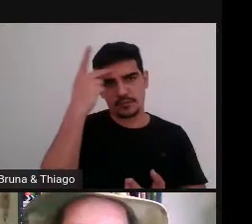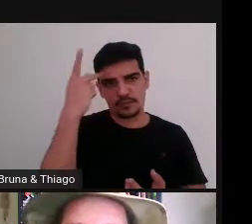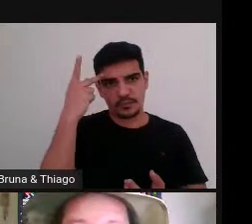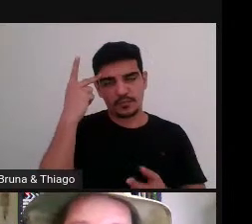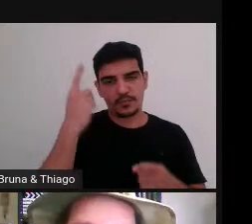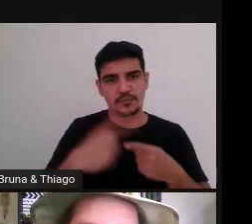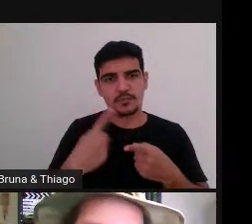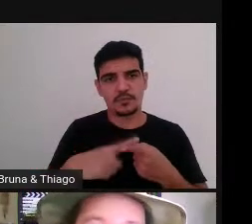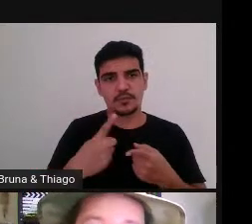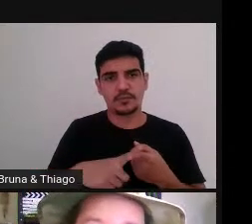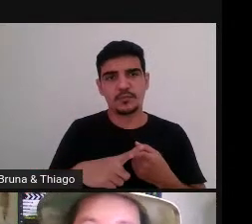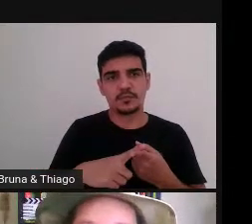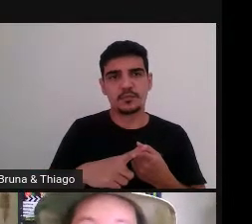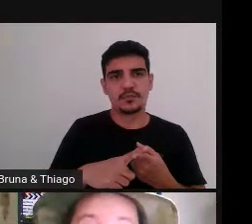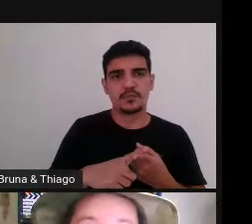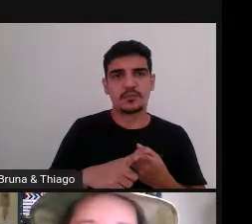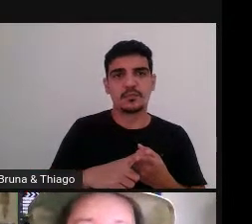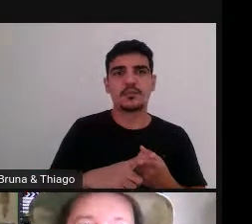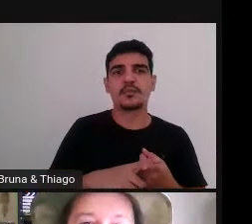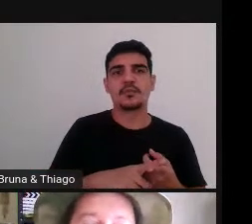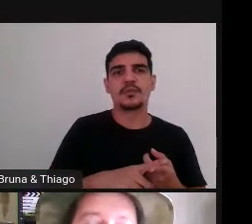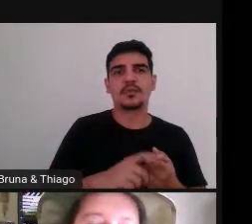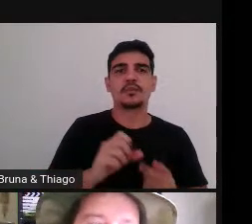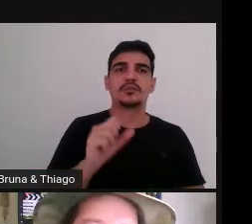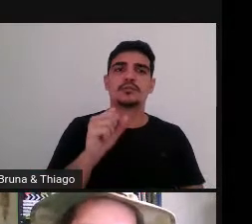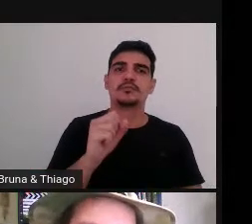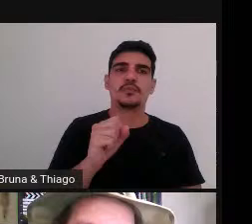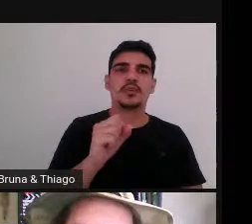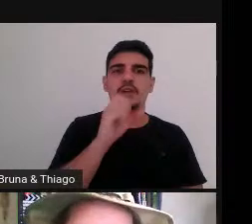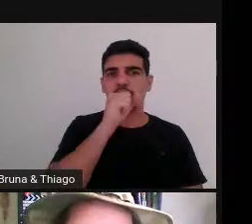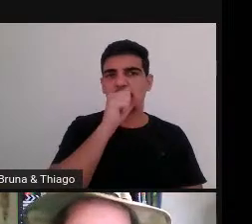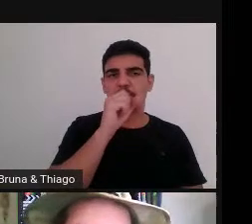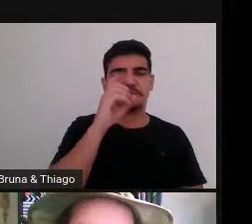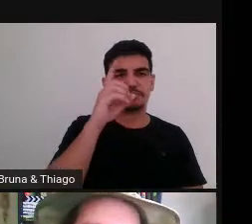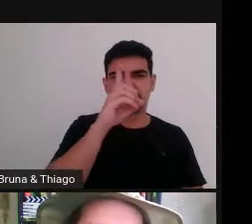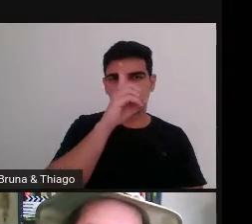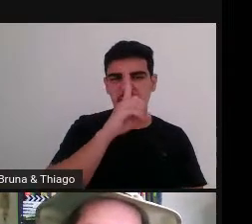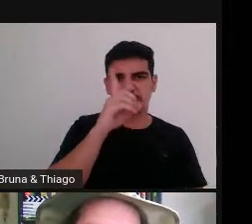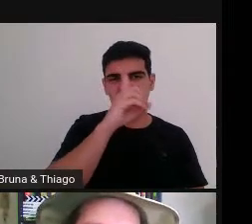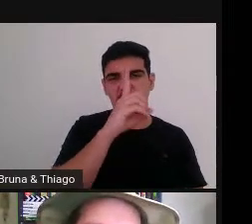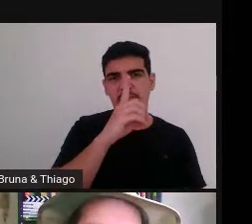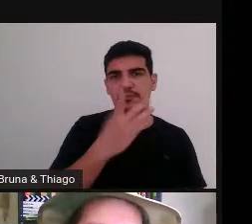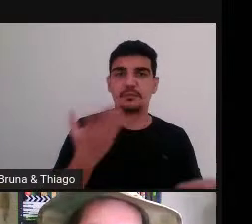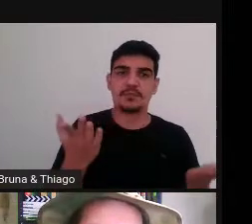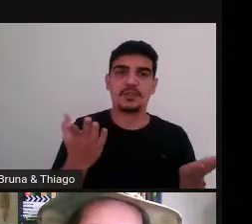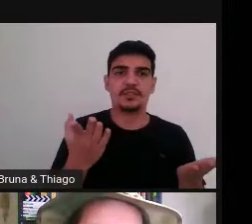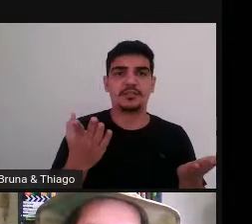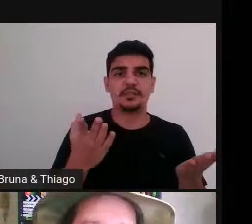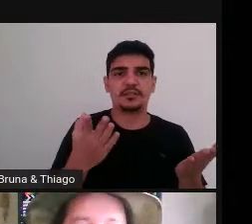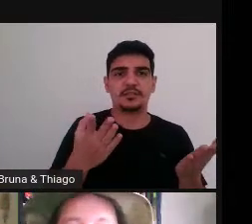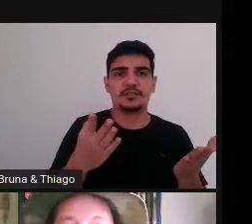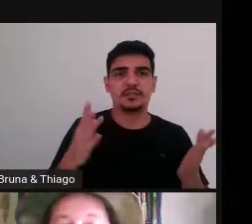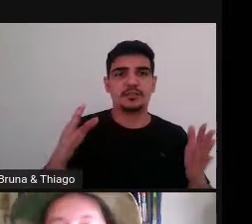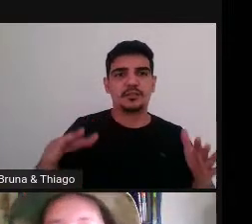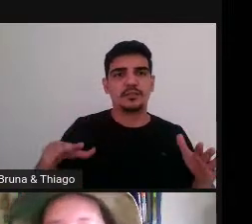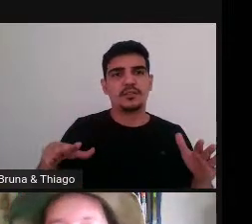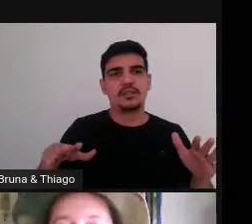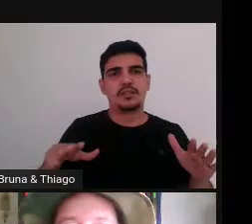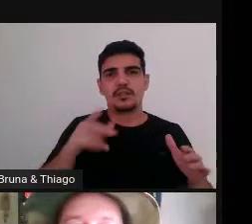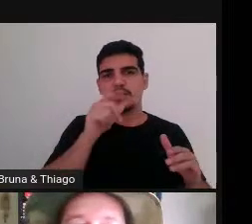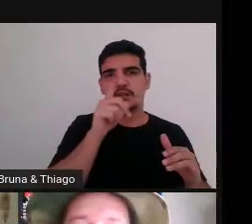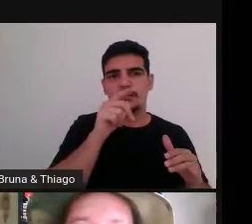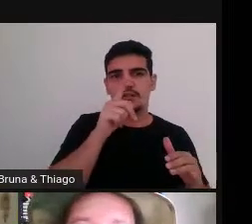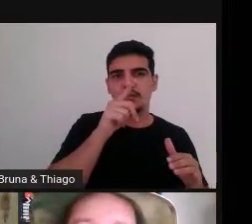Hoje é final de semana, né? Sábado, amanhã é domingo, vai para um banho e por aí. Então, fotos de internet mostrando, nesse caso, amputação, a criança pode